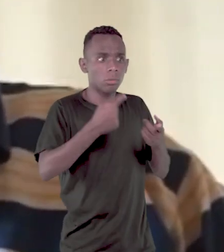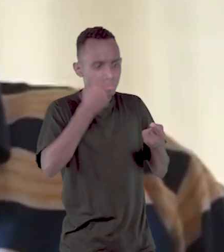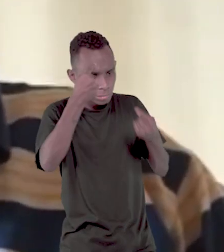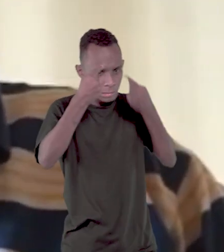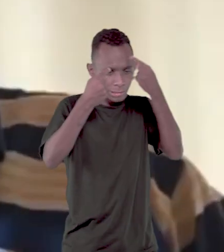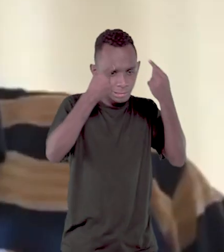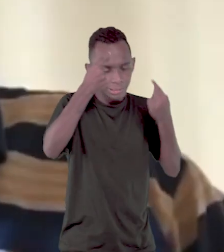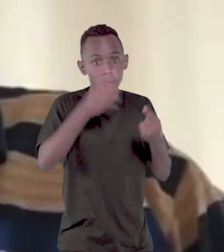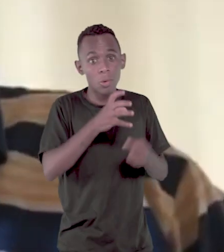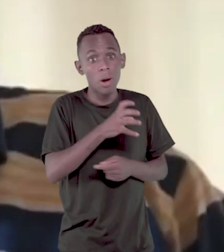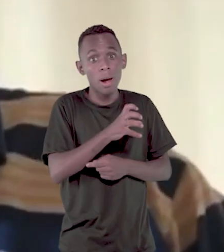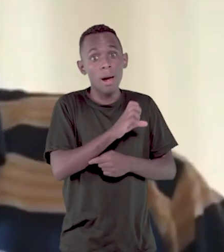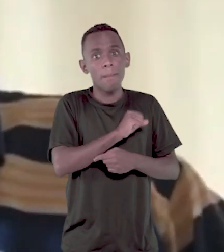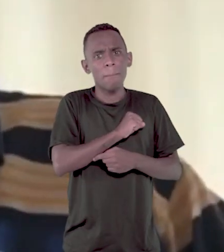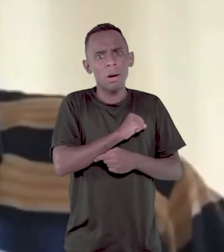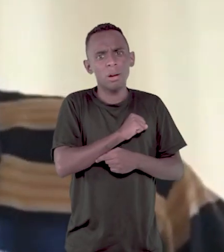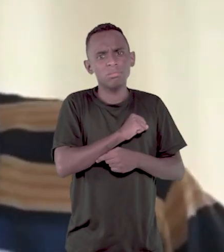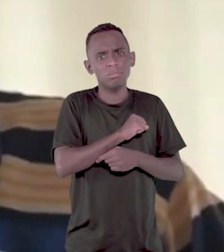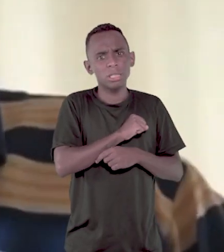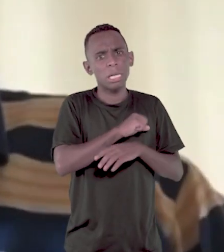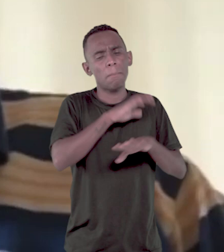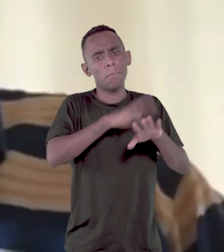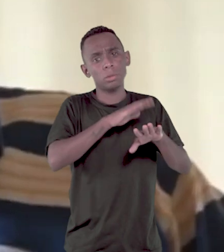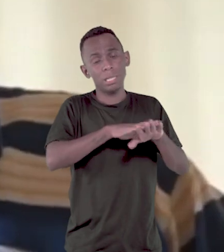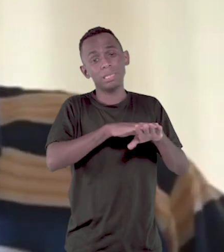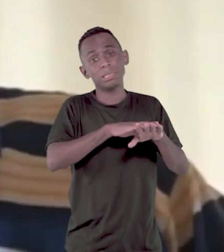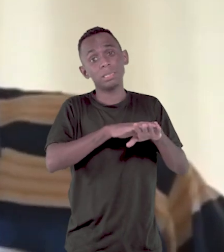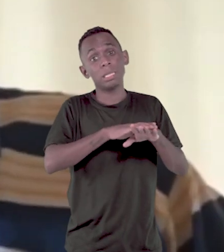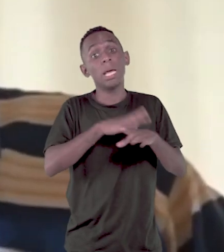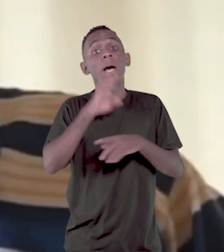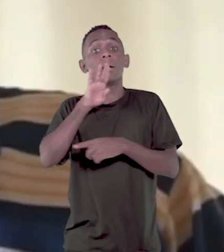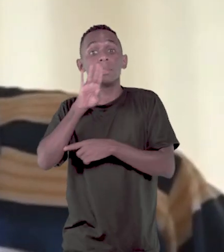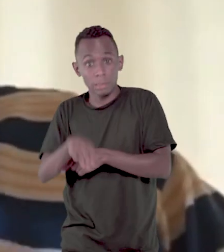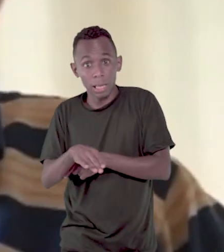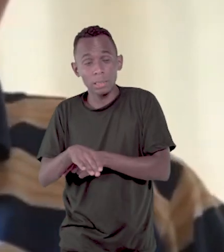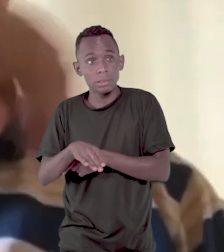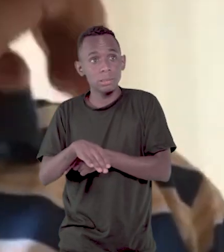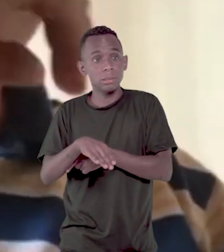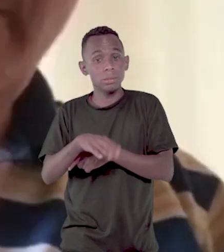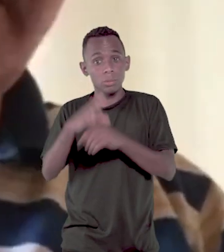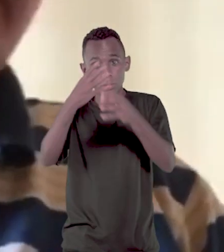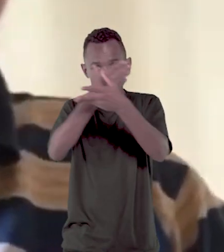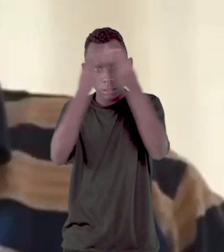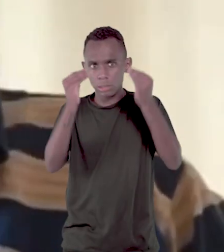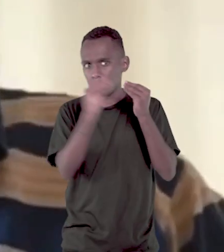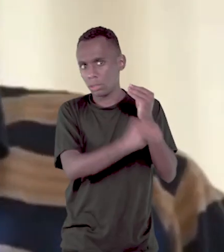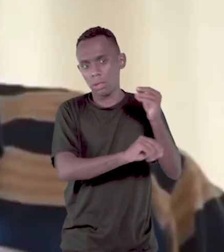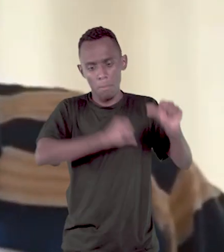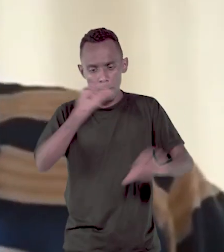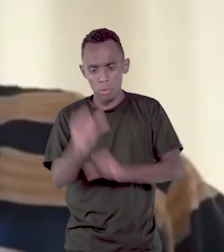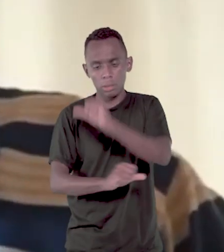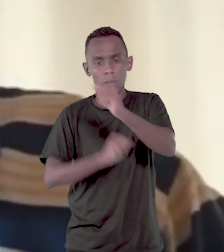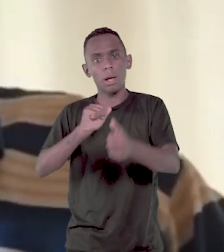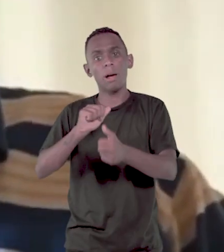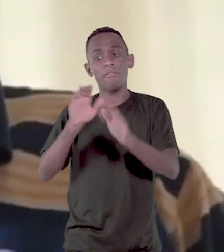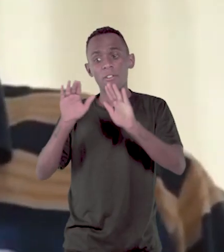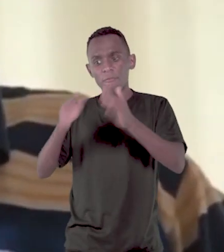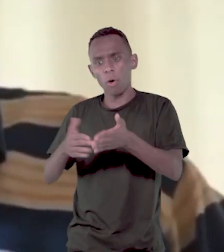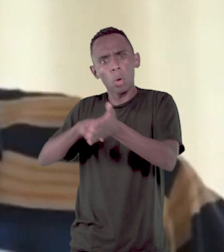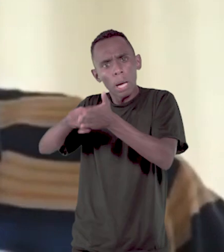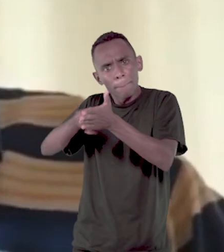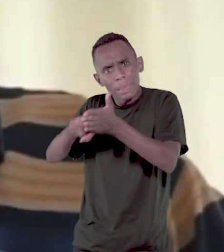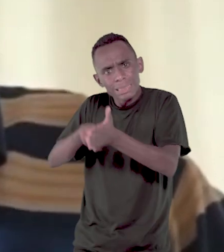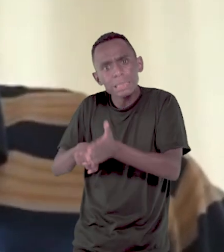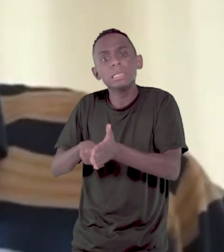mais criativo, né? Um trabalho mais abstrato, né? E à tarde eu esquecia o romance e me dedicava então